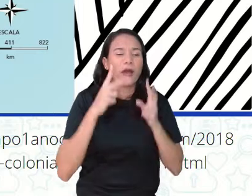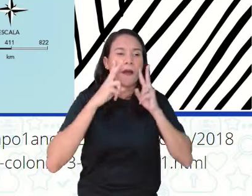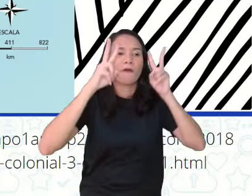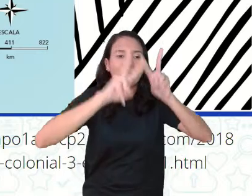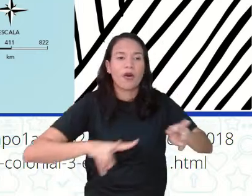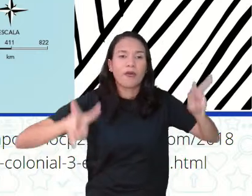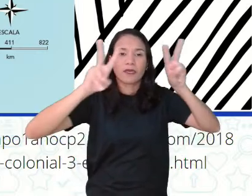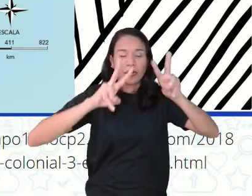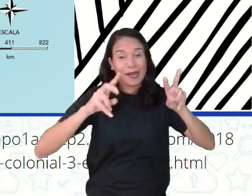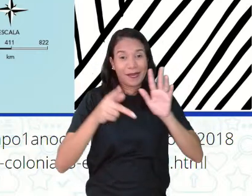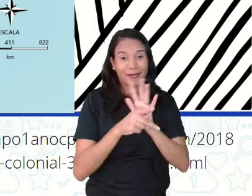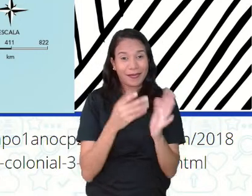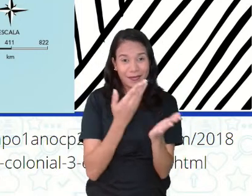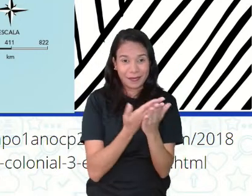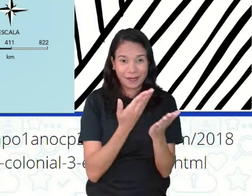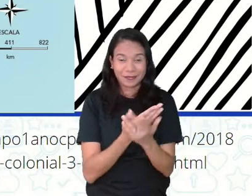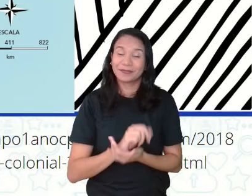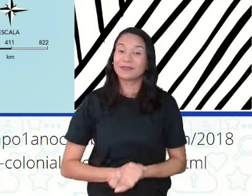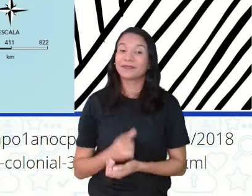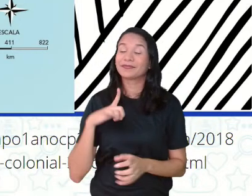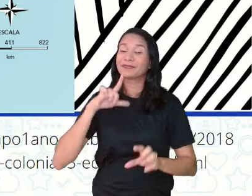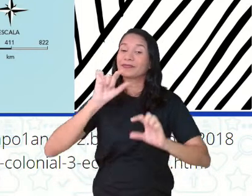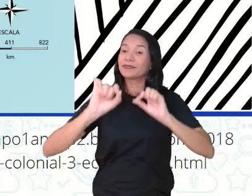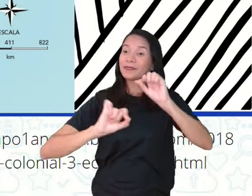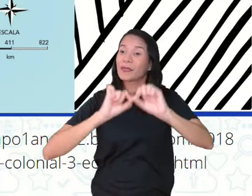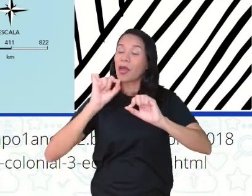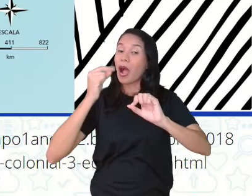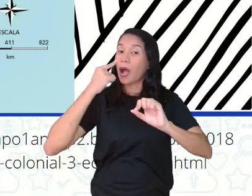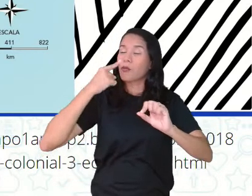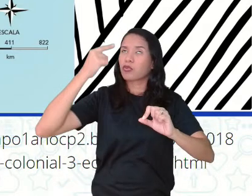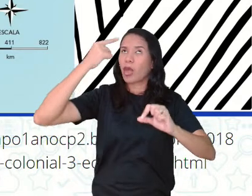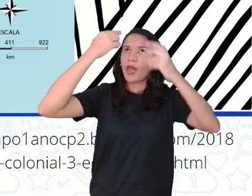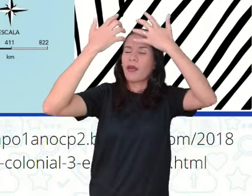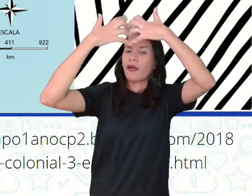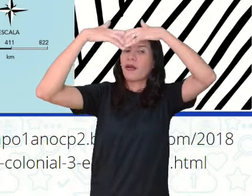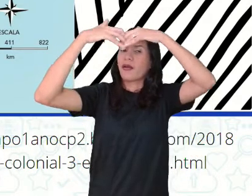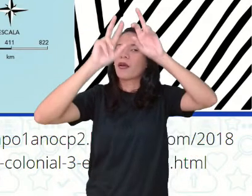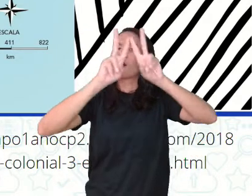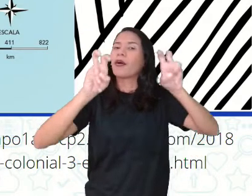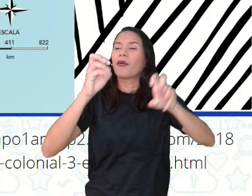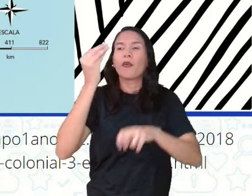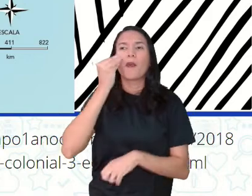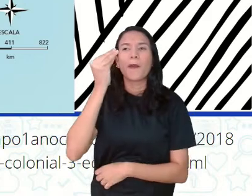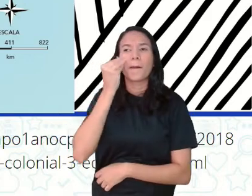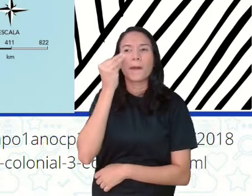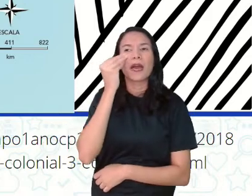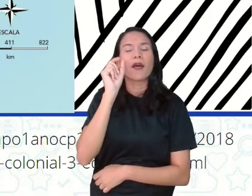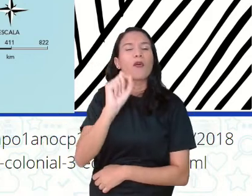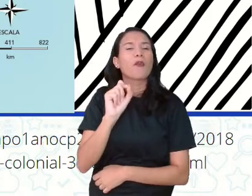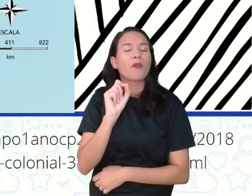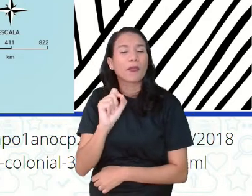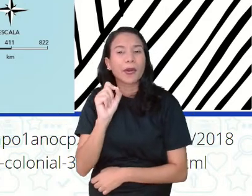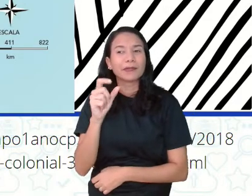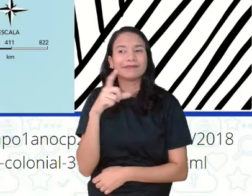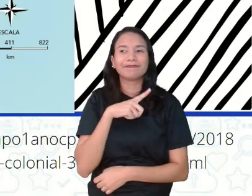na aula de inglês, né? Um upgrade, né? Na nossa reflexão sobre ele. Observe aí